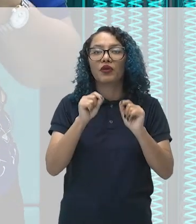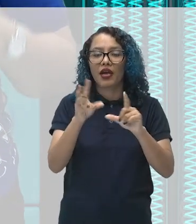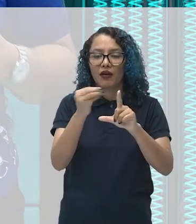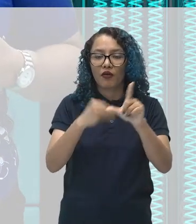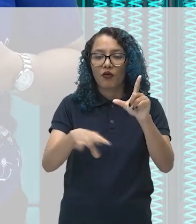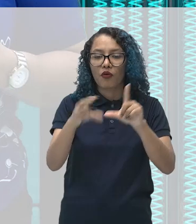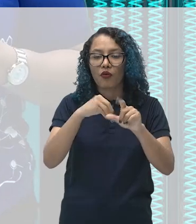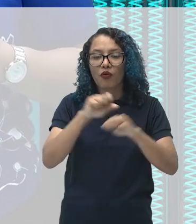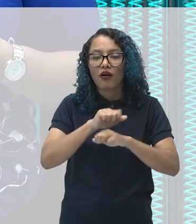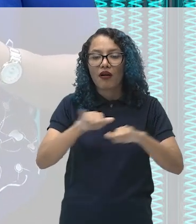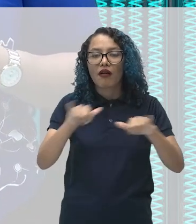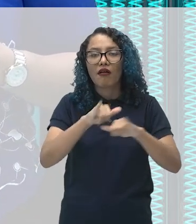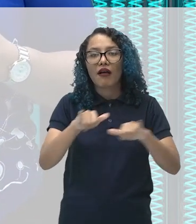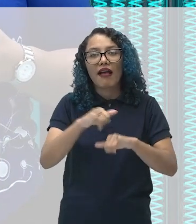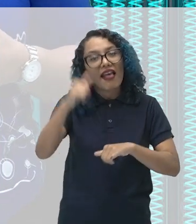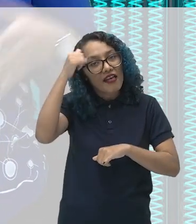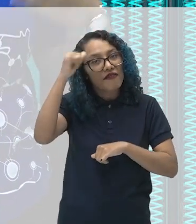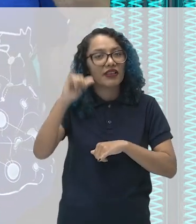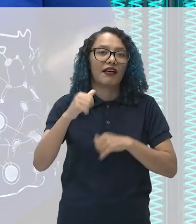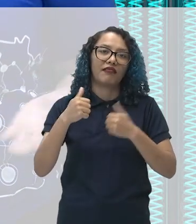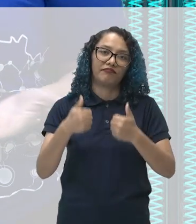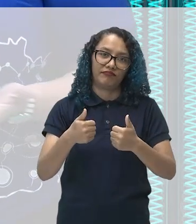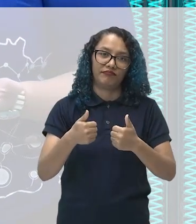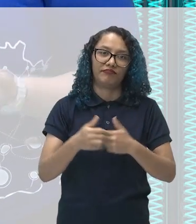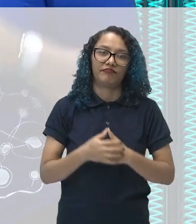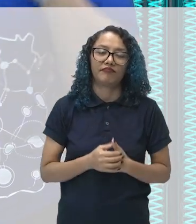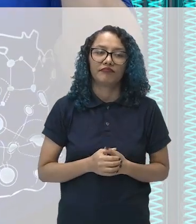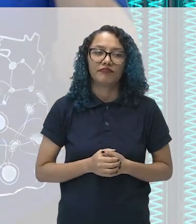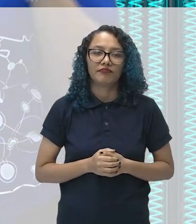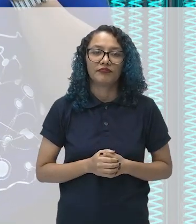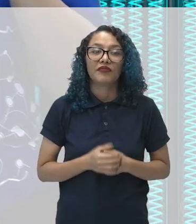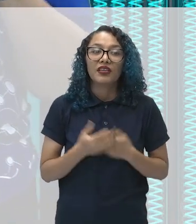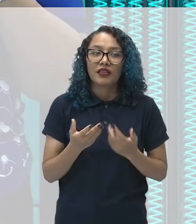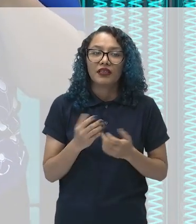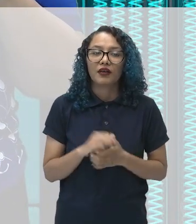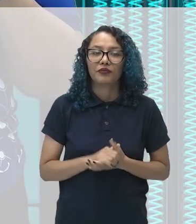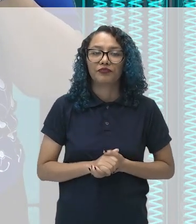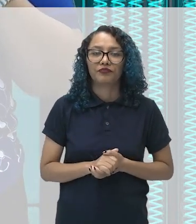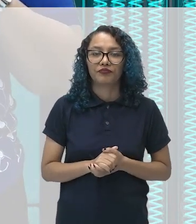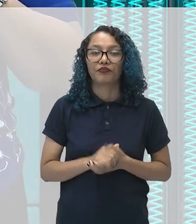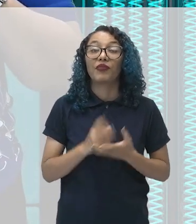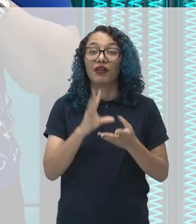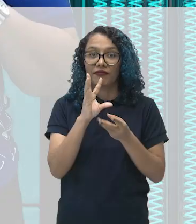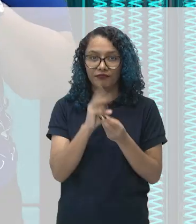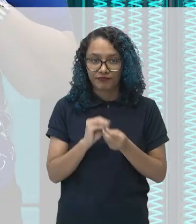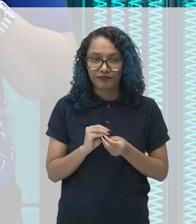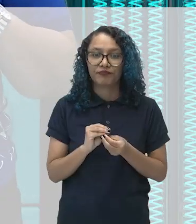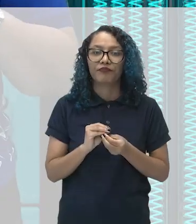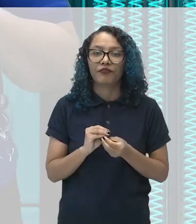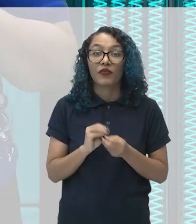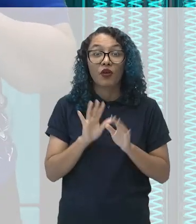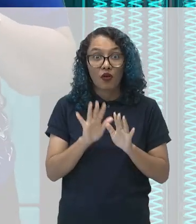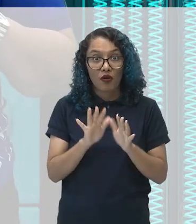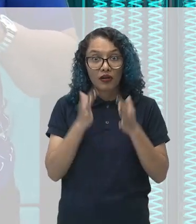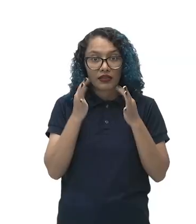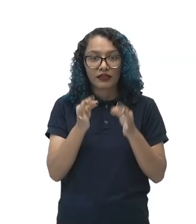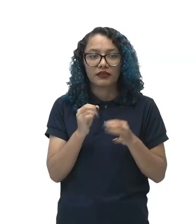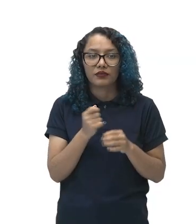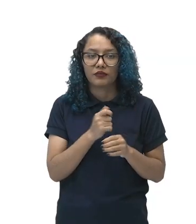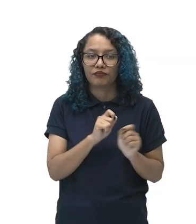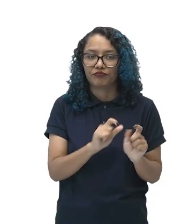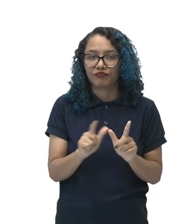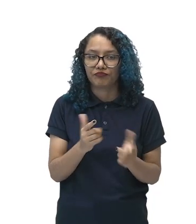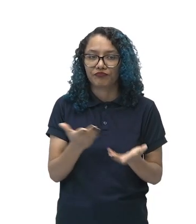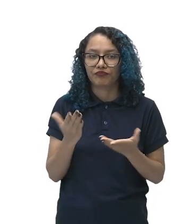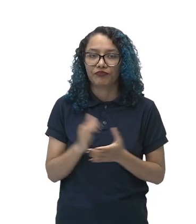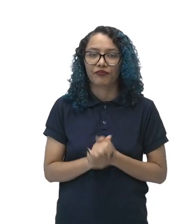viralização desse tipo de texto, ok? E aí, para concluir esse raciocínio, entendam o seguinte, na próxima cartela,